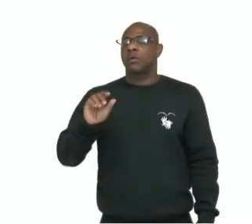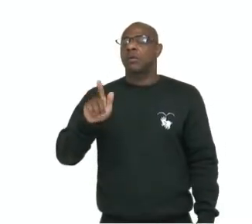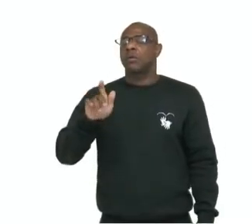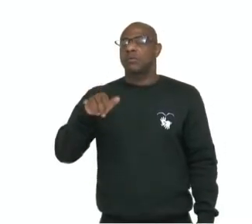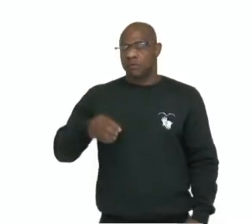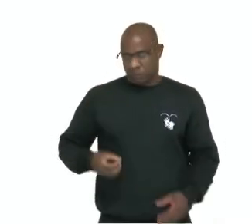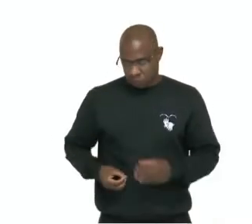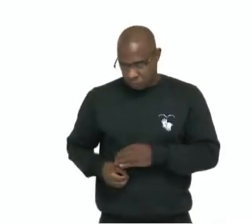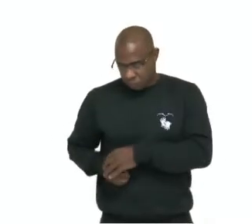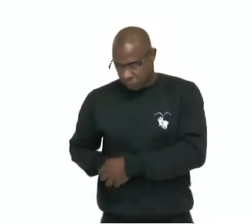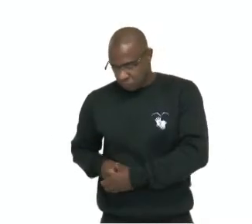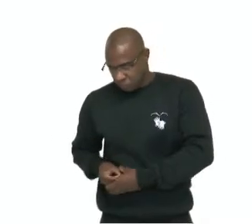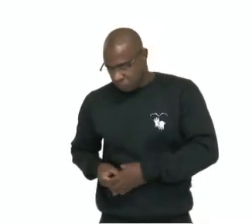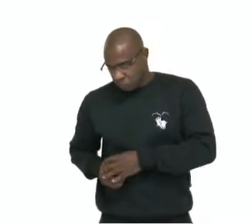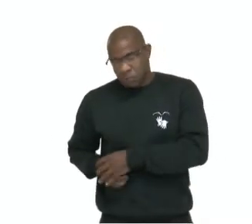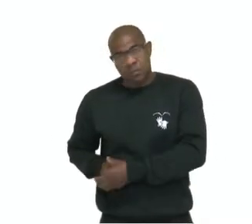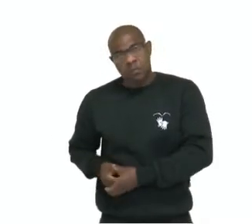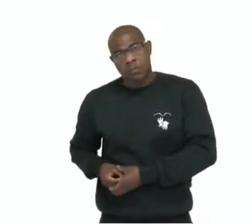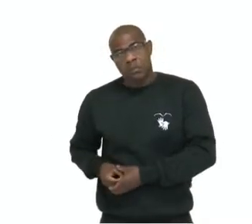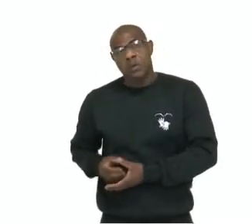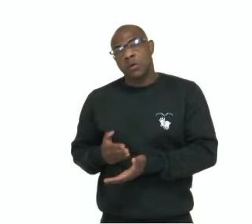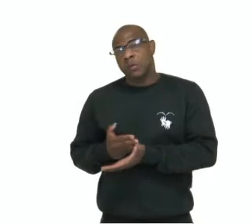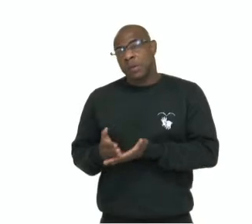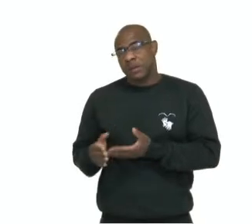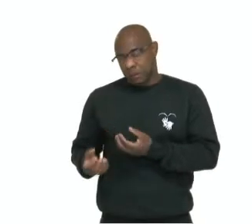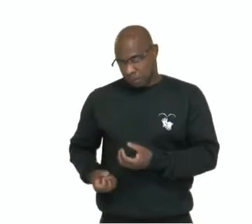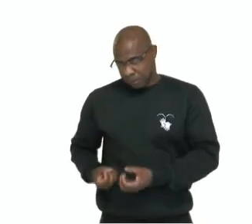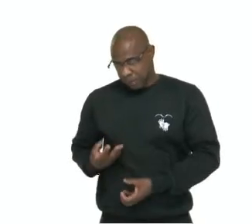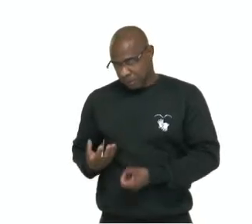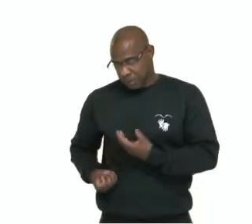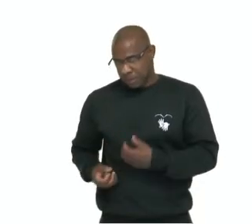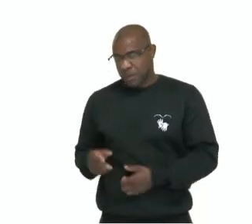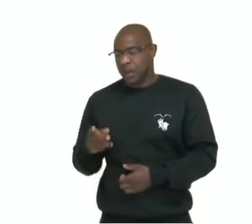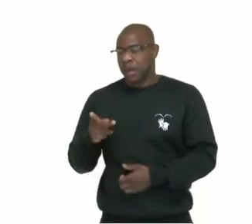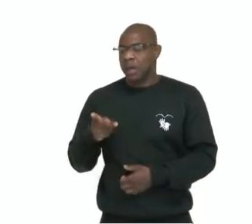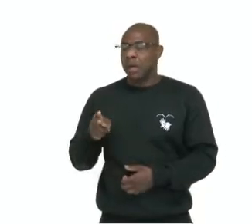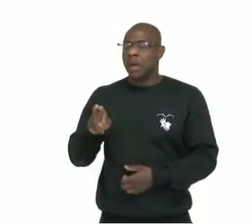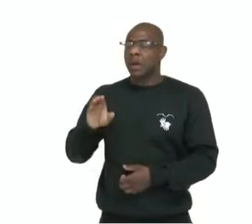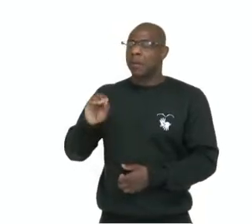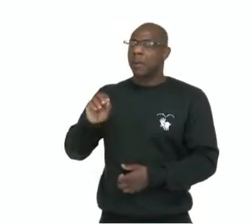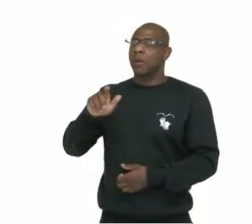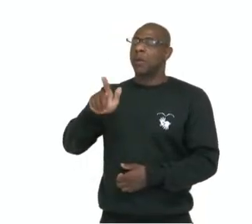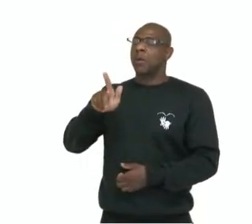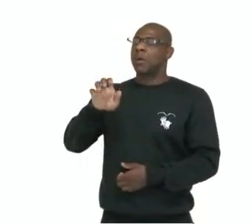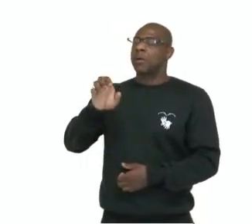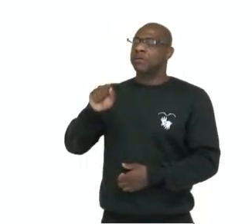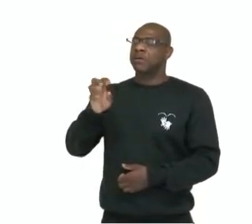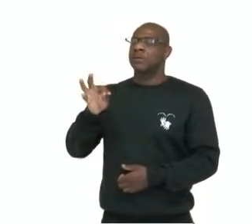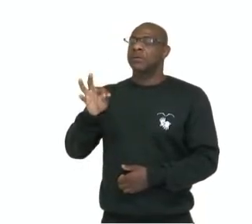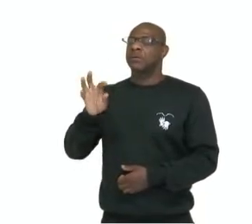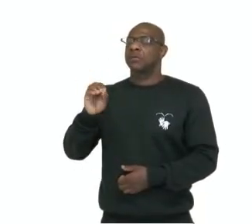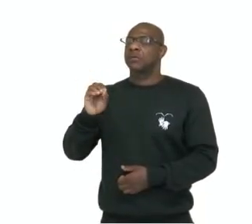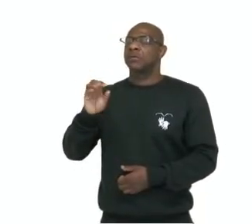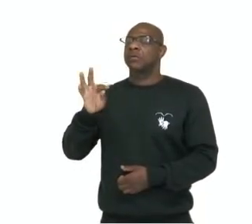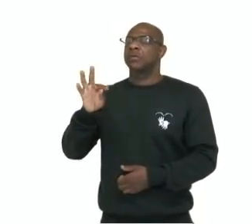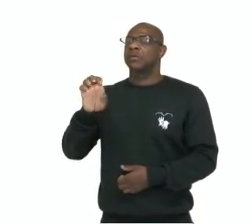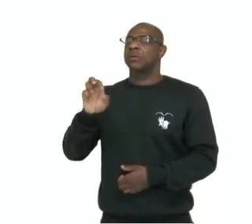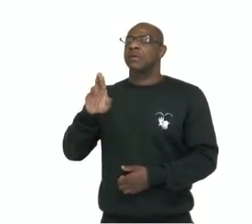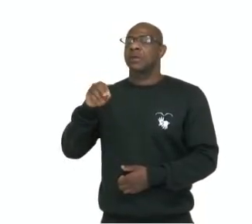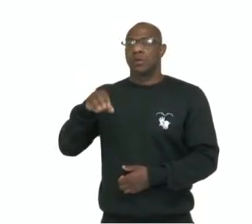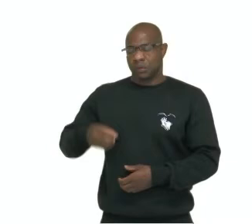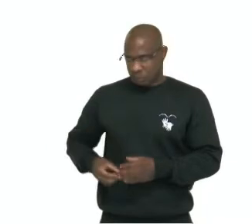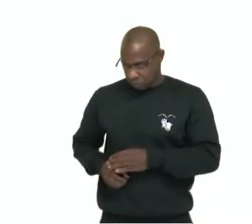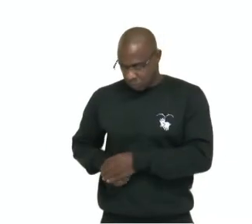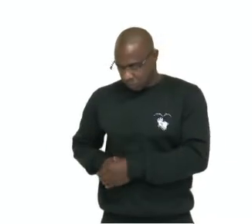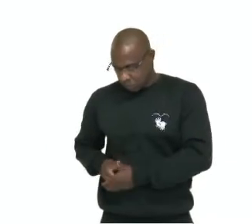e começa a produção da progesterona, que vai manter essa parede do endométrio aqui prontinha